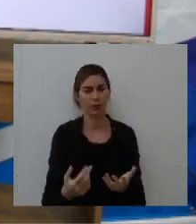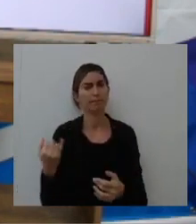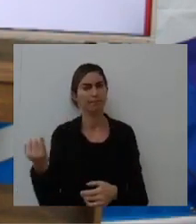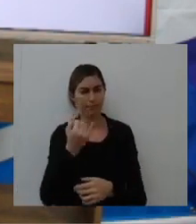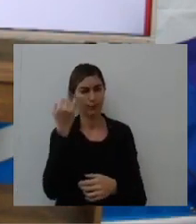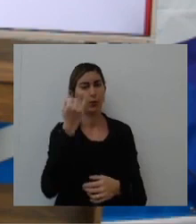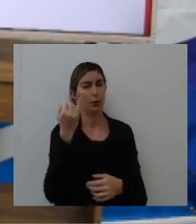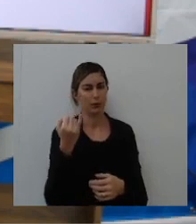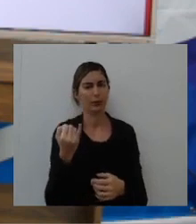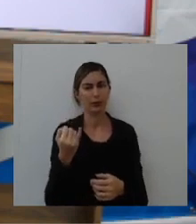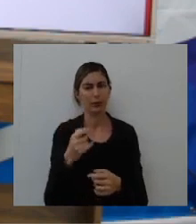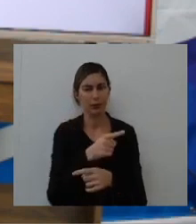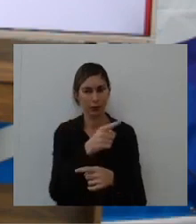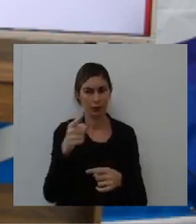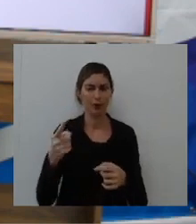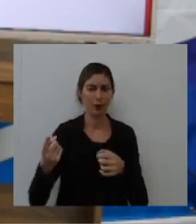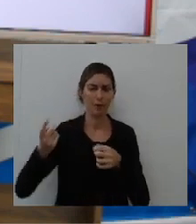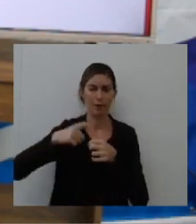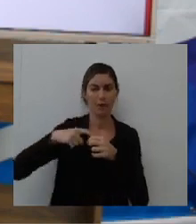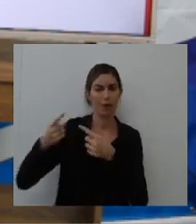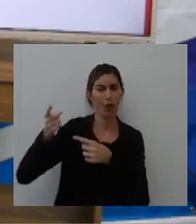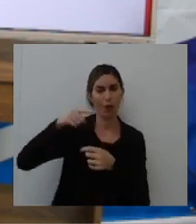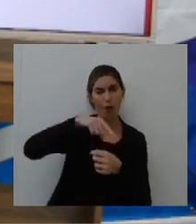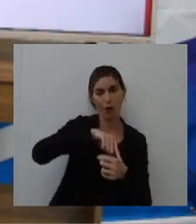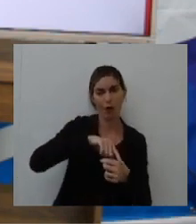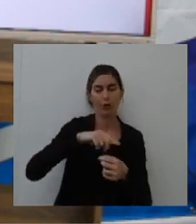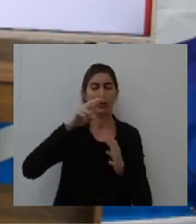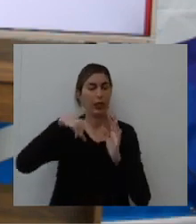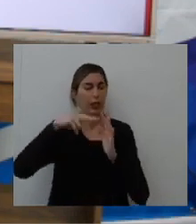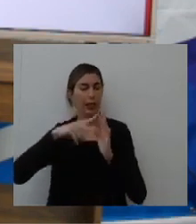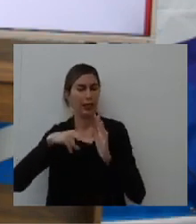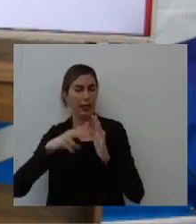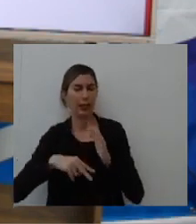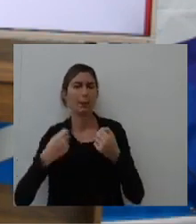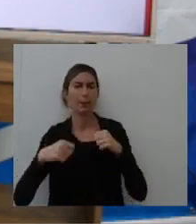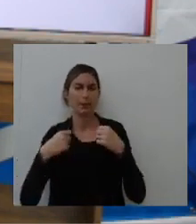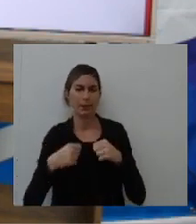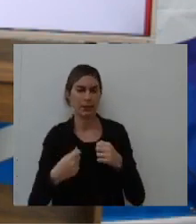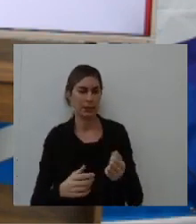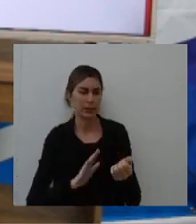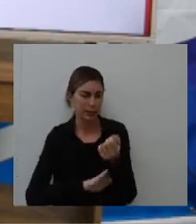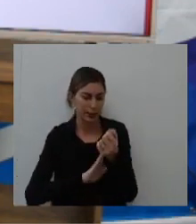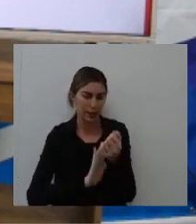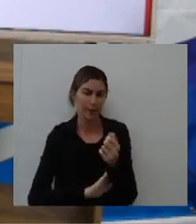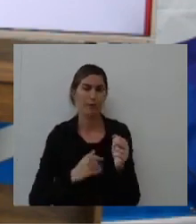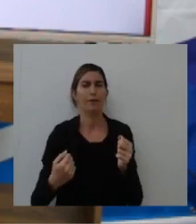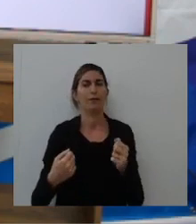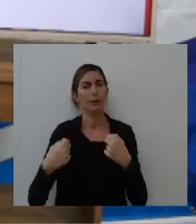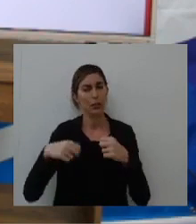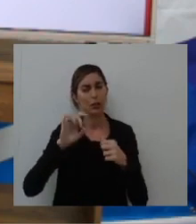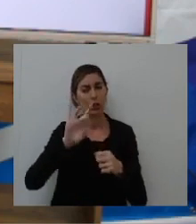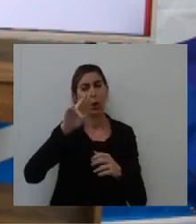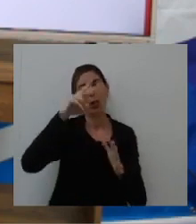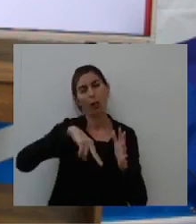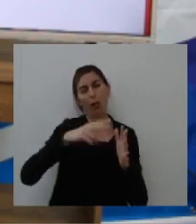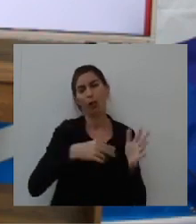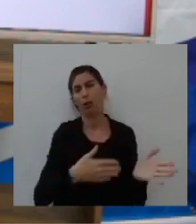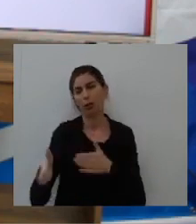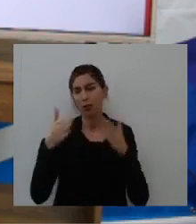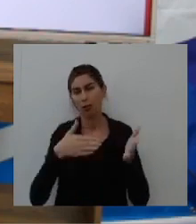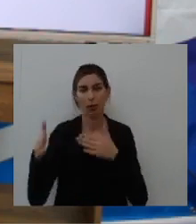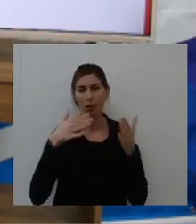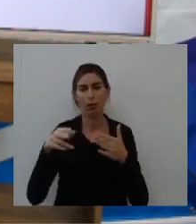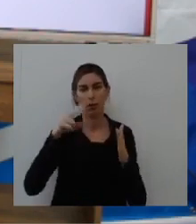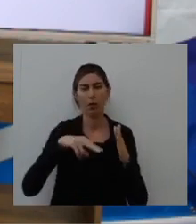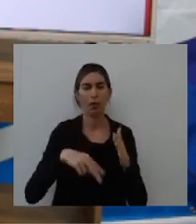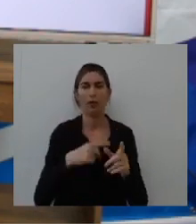importante, muito importante que você volte, viu? Porque ler tem que estar no sangue. E não é somente ler assim, identificando o B